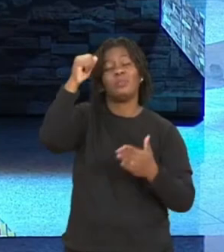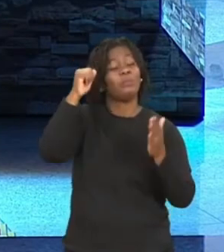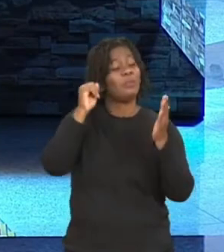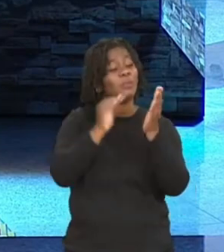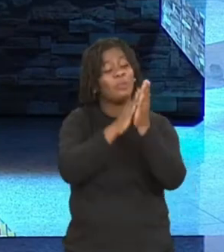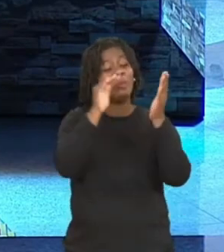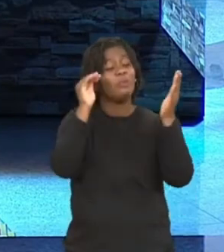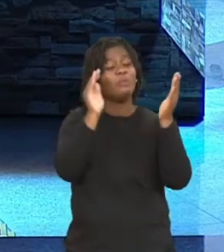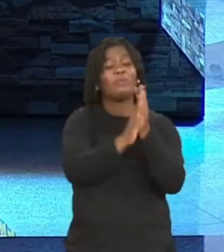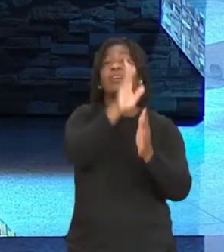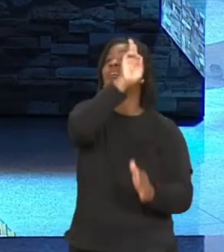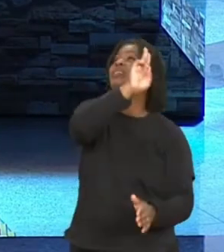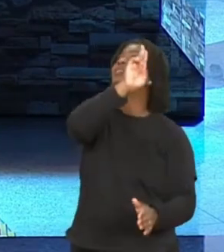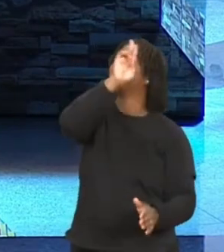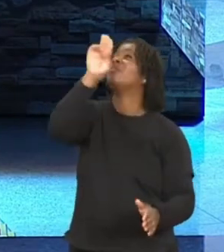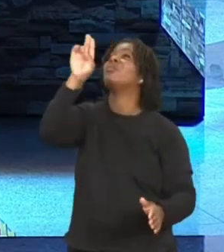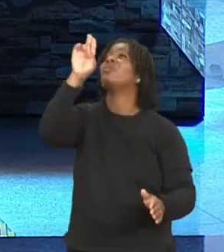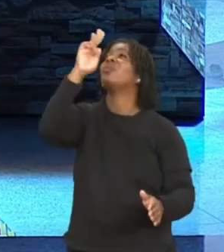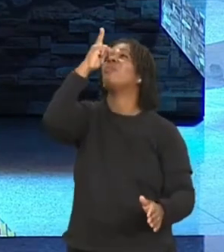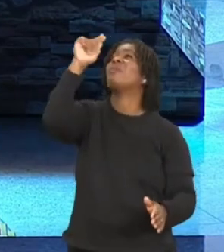Louvado seja teu nome, meu Pai.